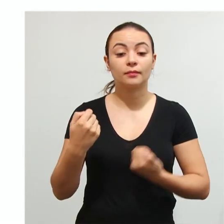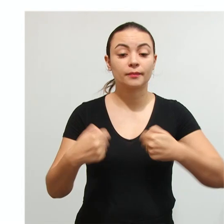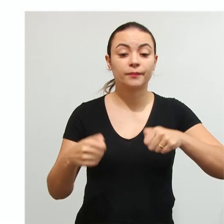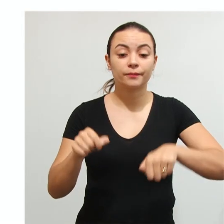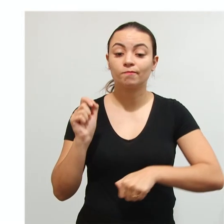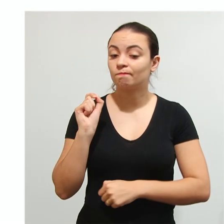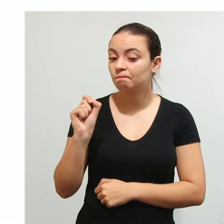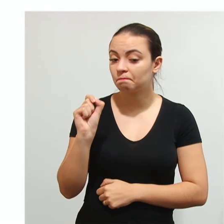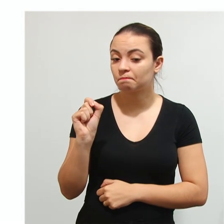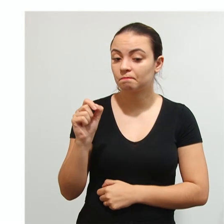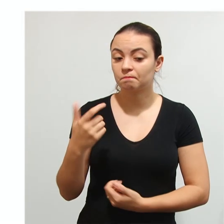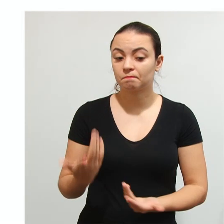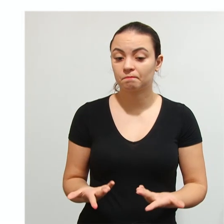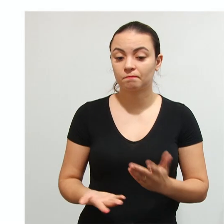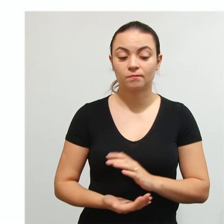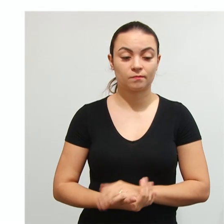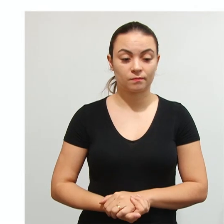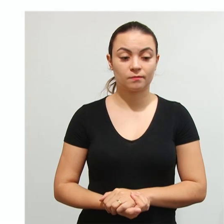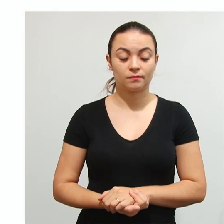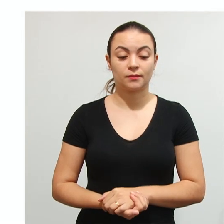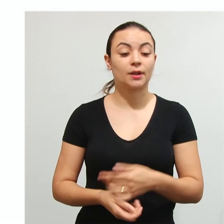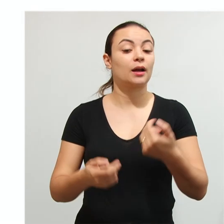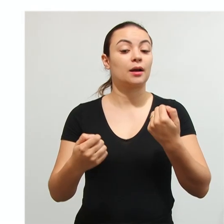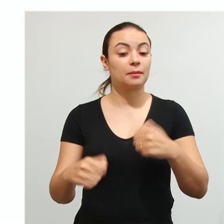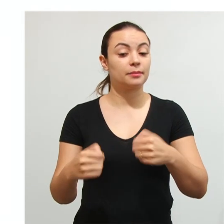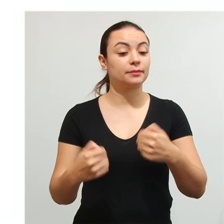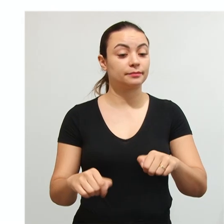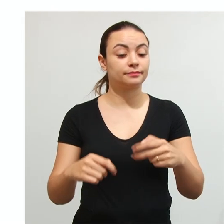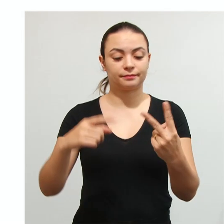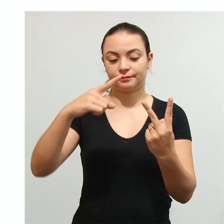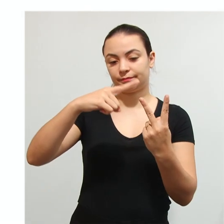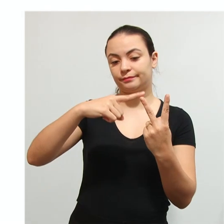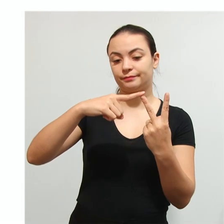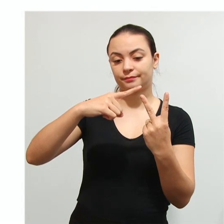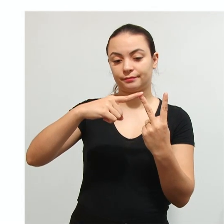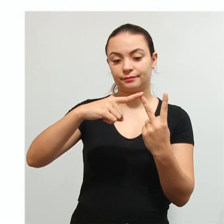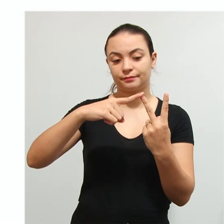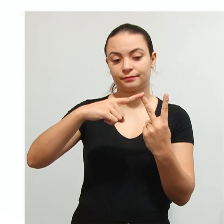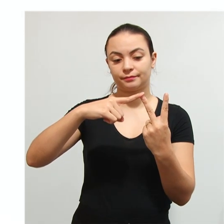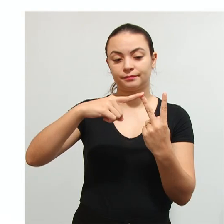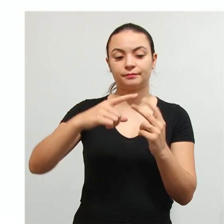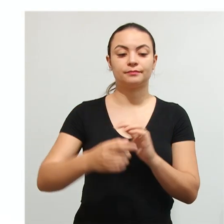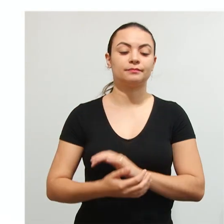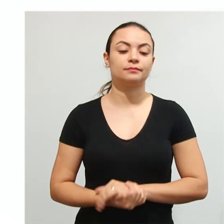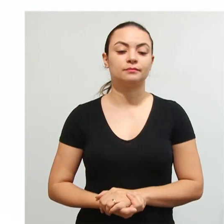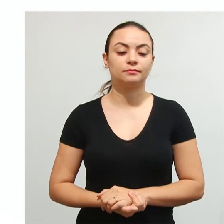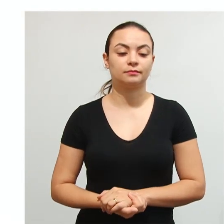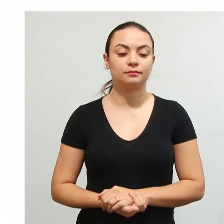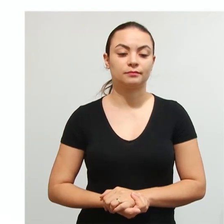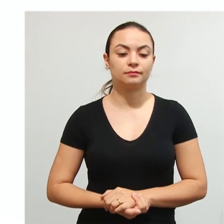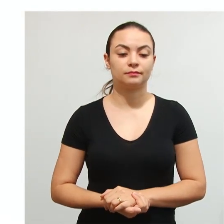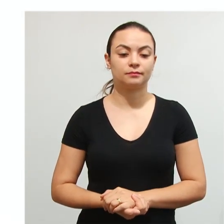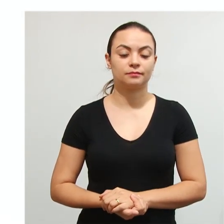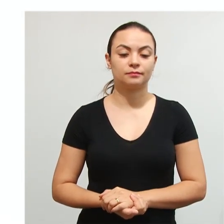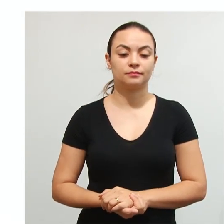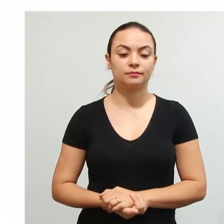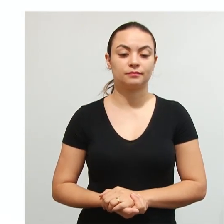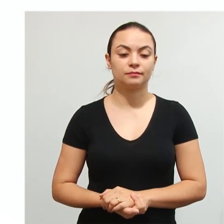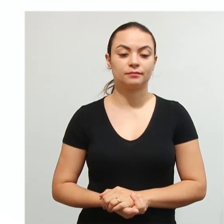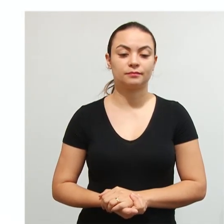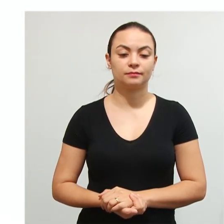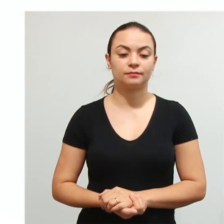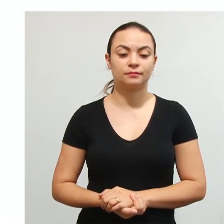precisa resolver o que tá dentro do da raiz eu preciso tirar essa raiz para depois subtrair por um então ficaria e